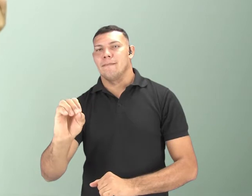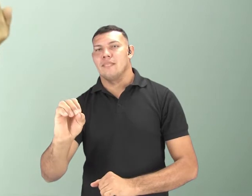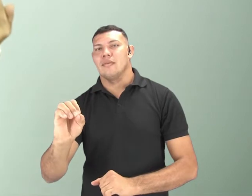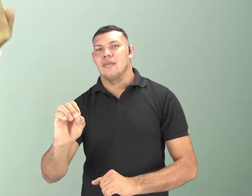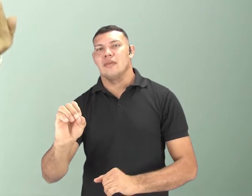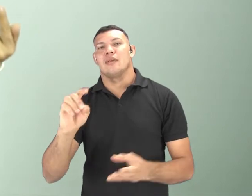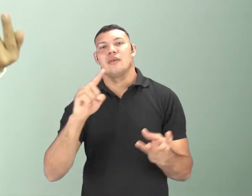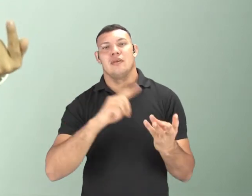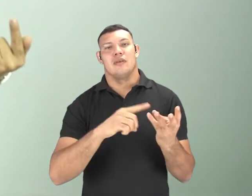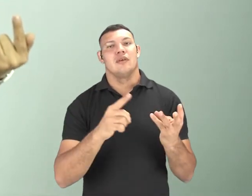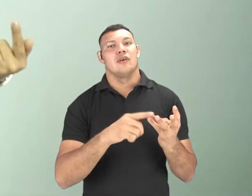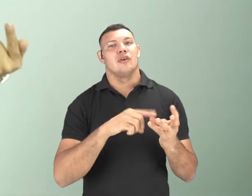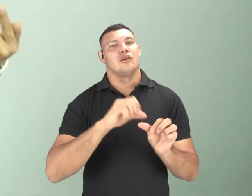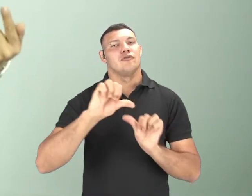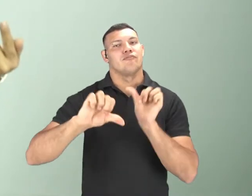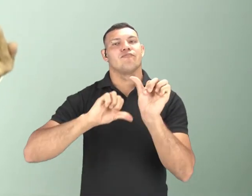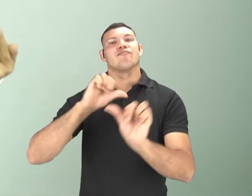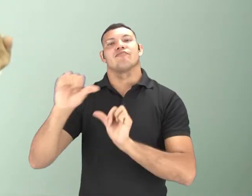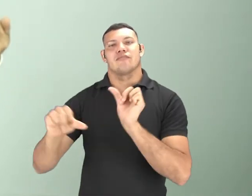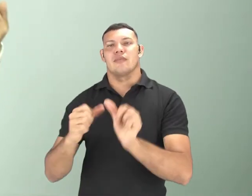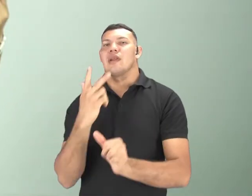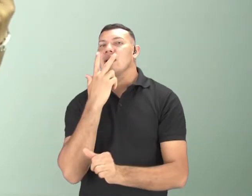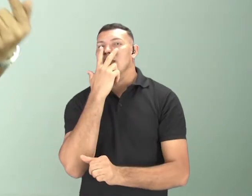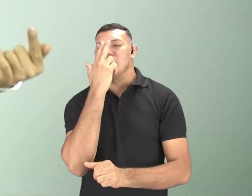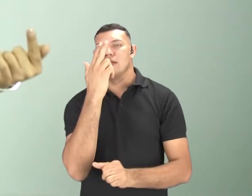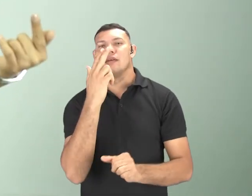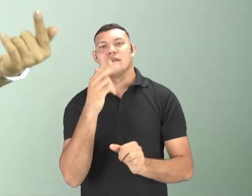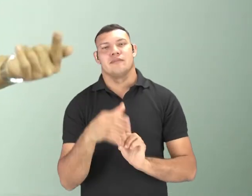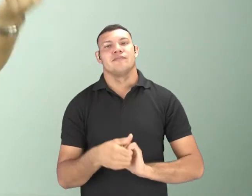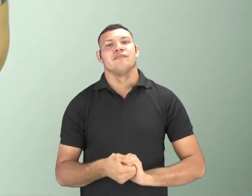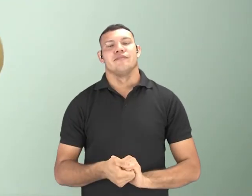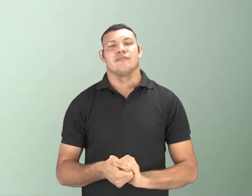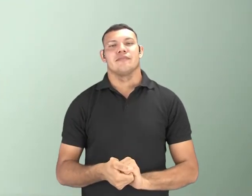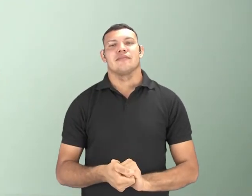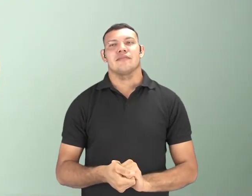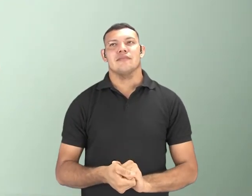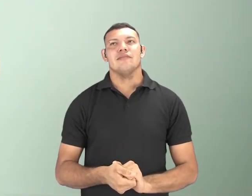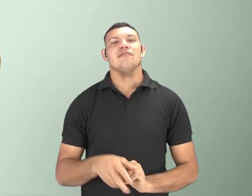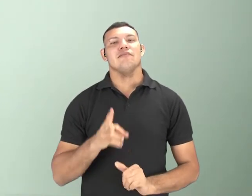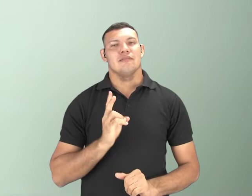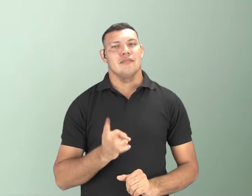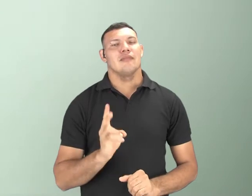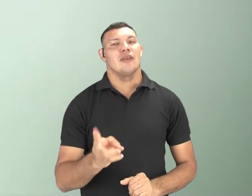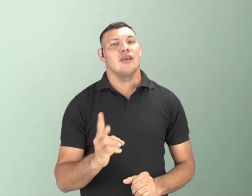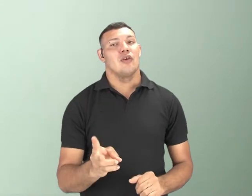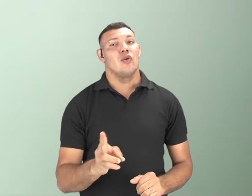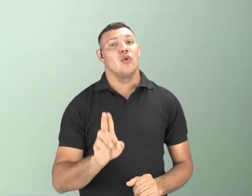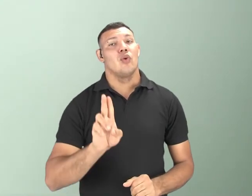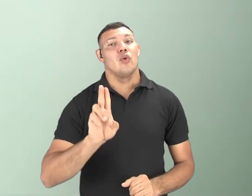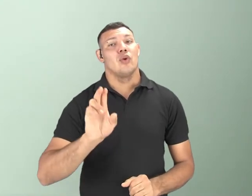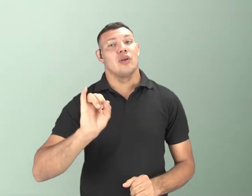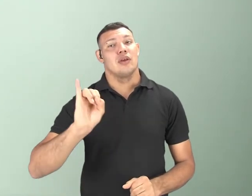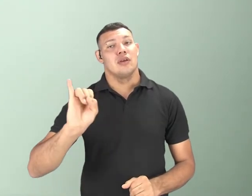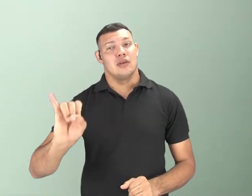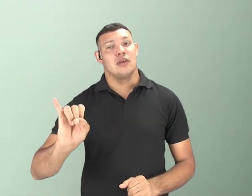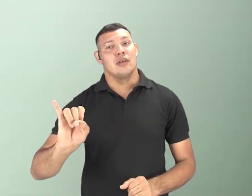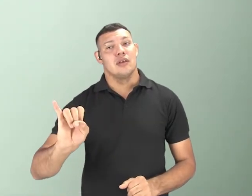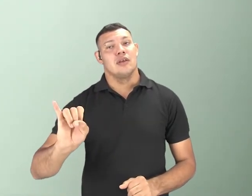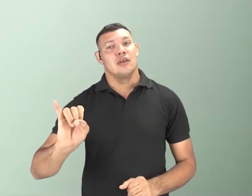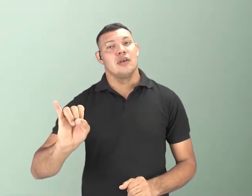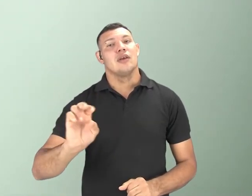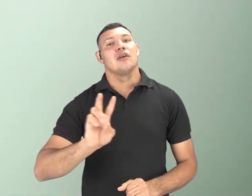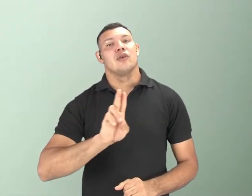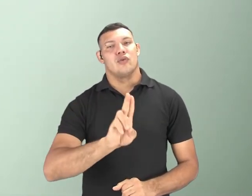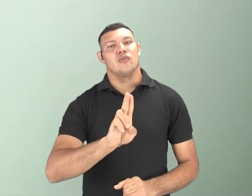de vogais muito parecidas. Isso a gente chama alongamento de vogal. Acontece sempre com a letra I e com a letra